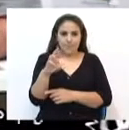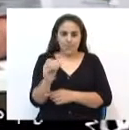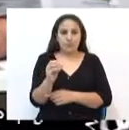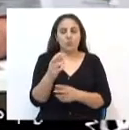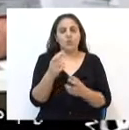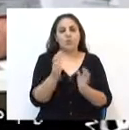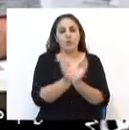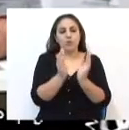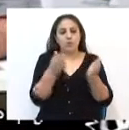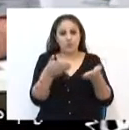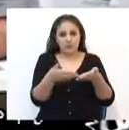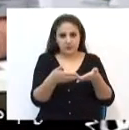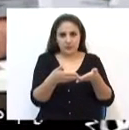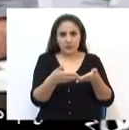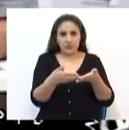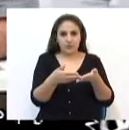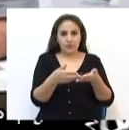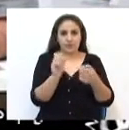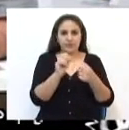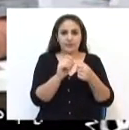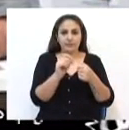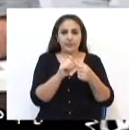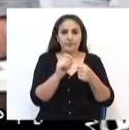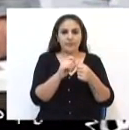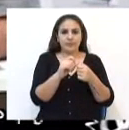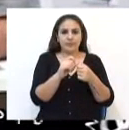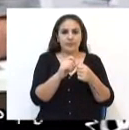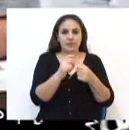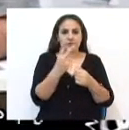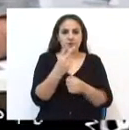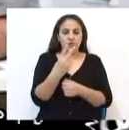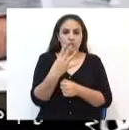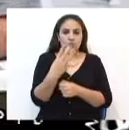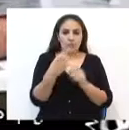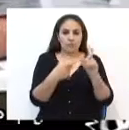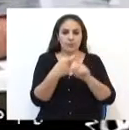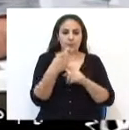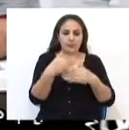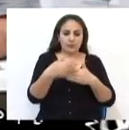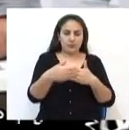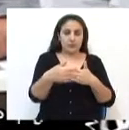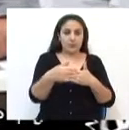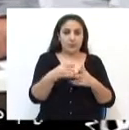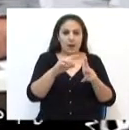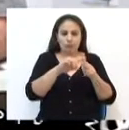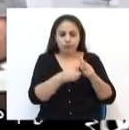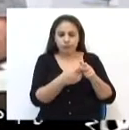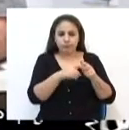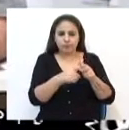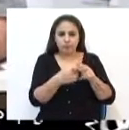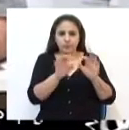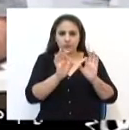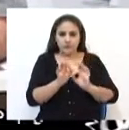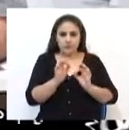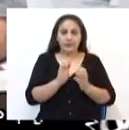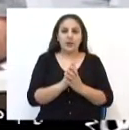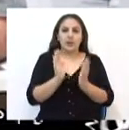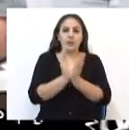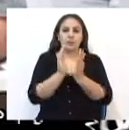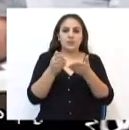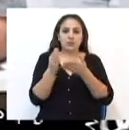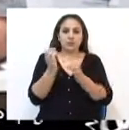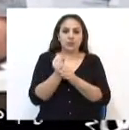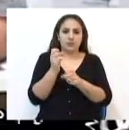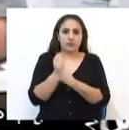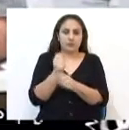vai ser montada em janeiro, uma comissão que vai atuar pelos próximos 24 meses para eventuais ajustes. A Comissão de Orçamento e Tomada